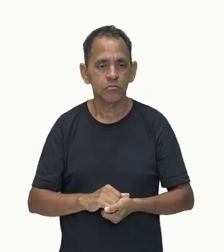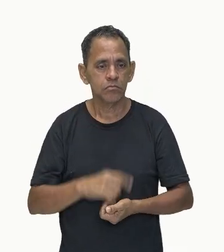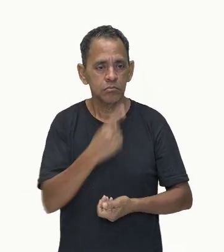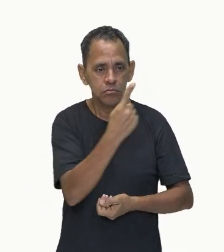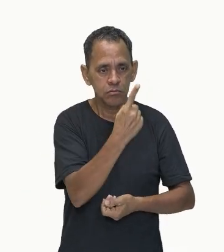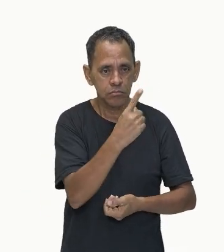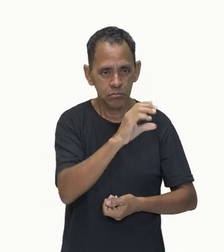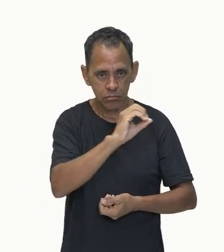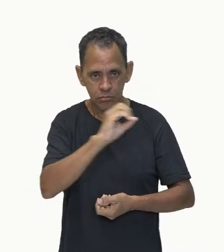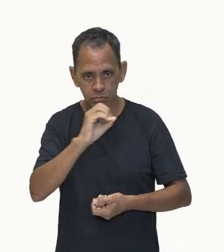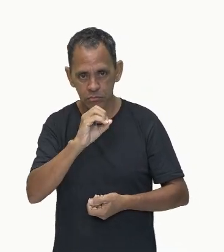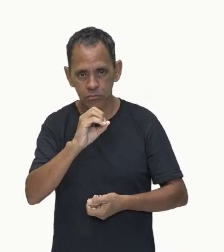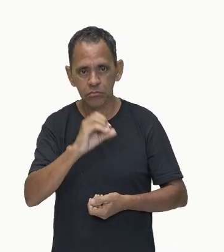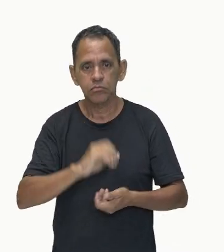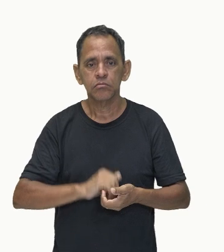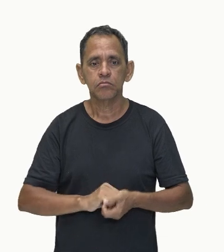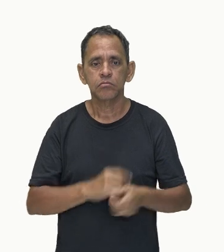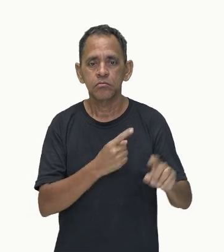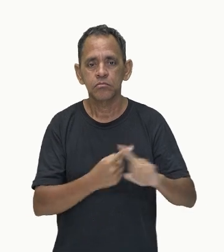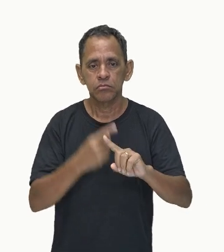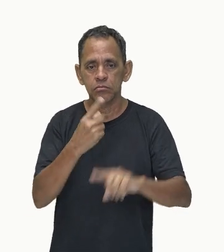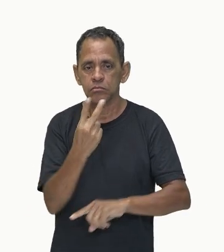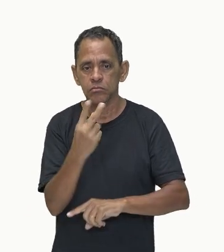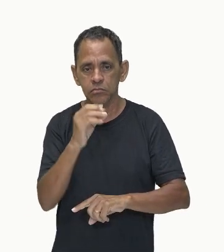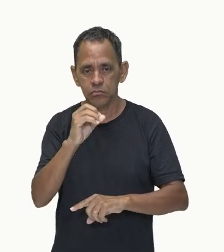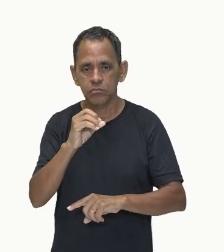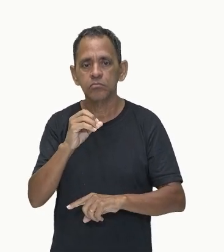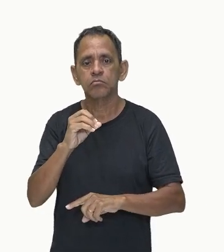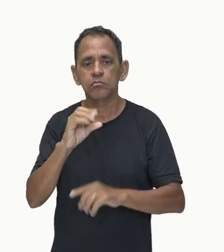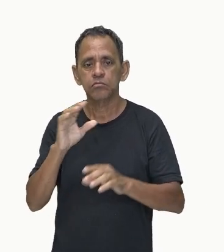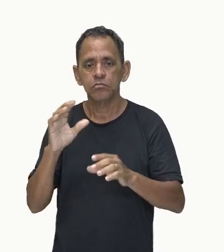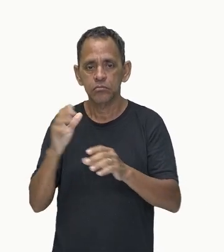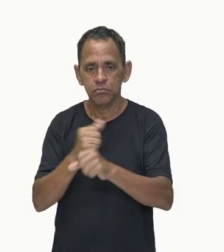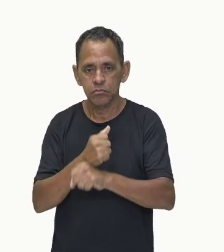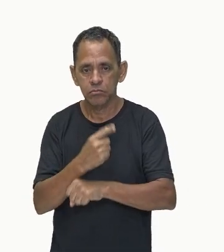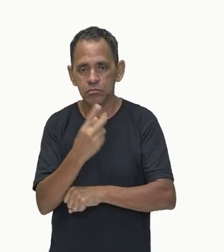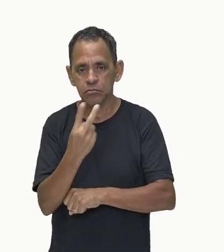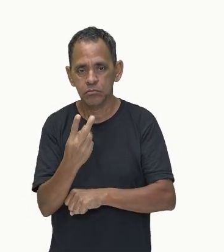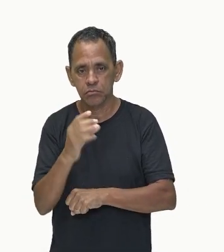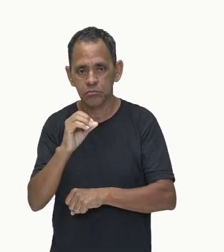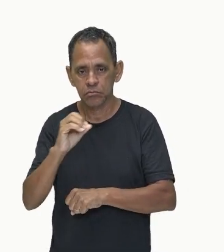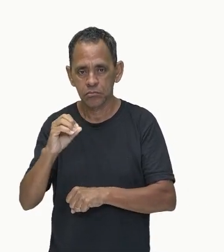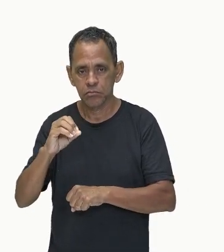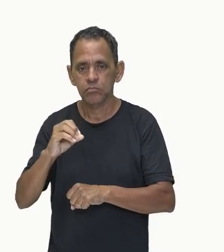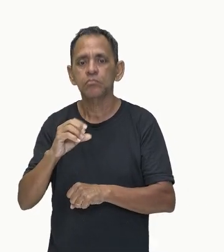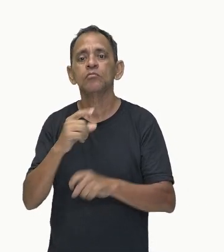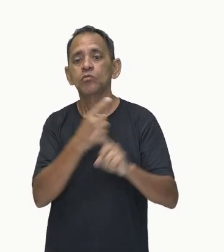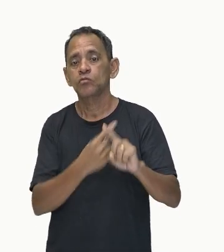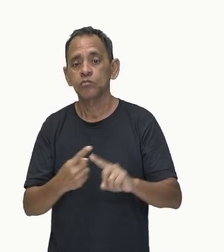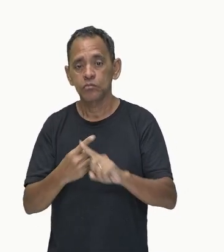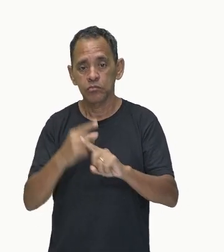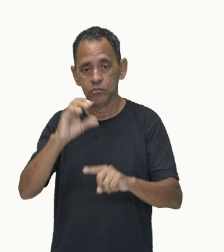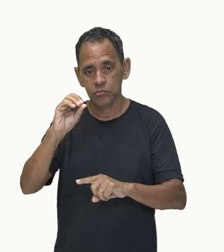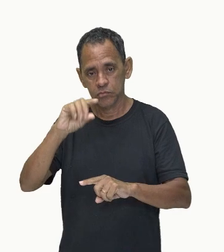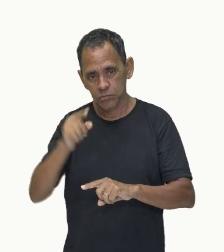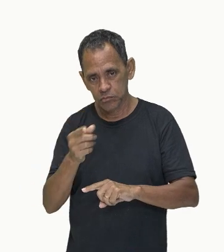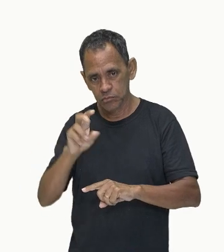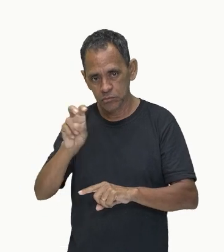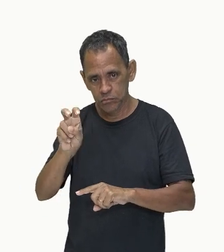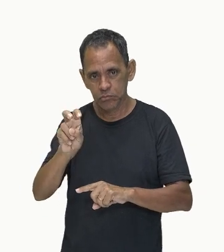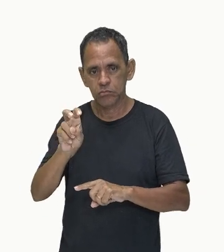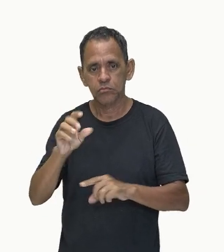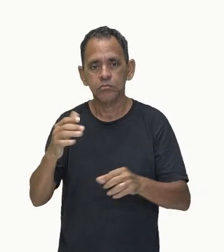2.000. Multiplicando 2.000 por 0,5, aqui está a resposta já dada